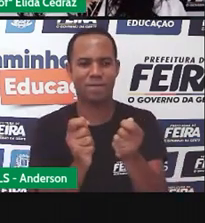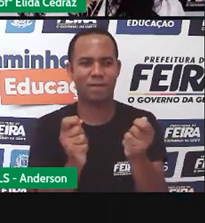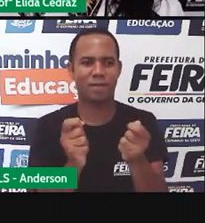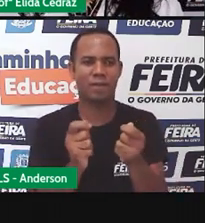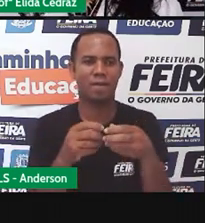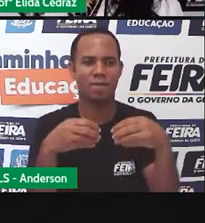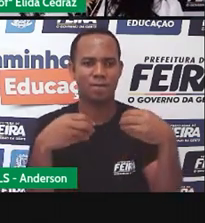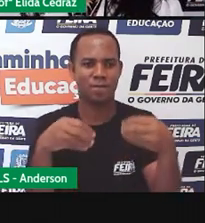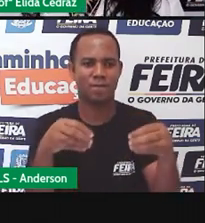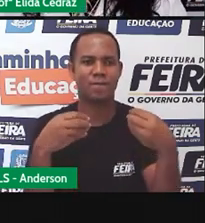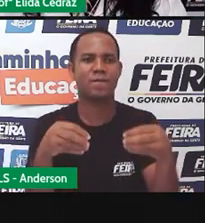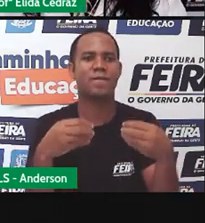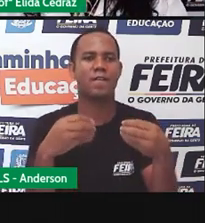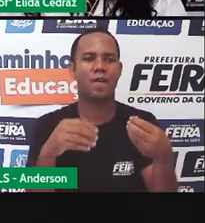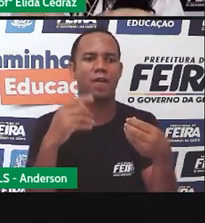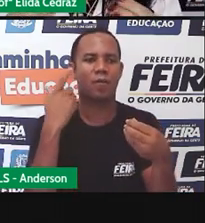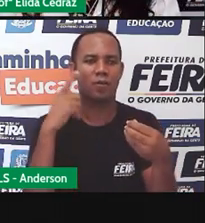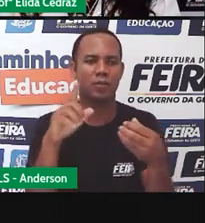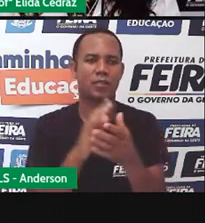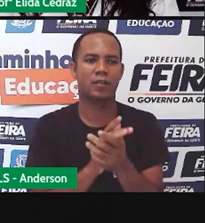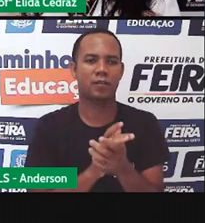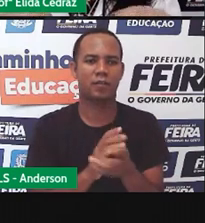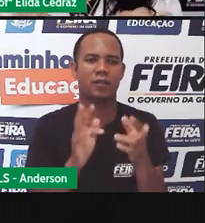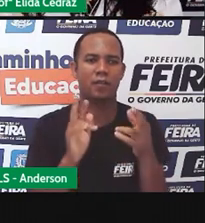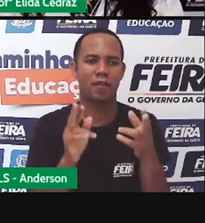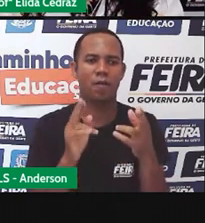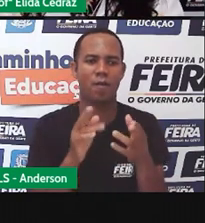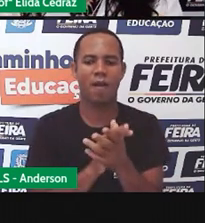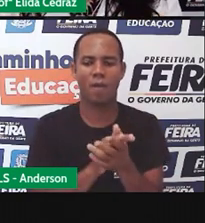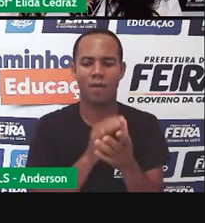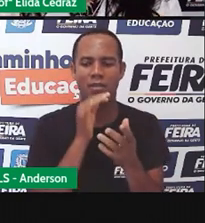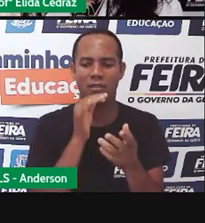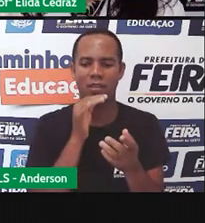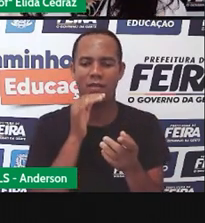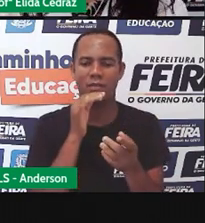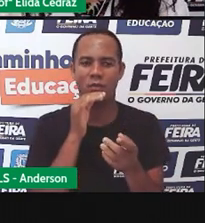é flexível, como o cabo do carregador do celular.